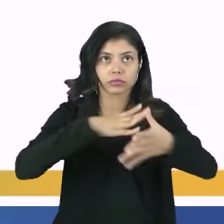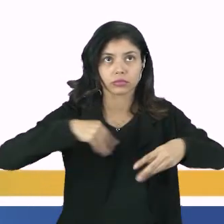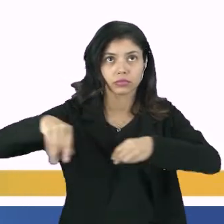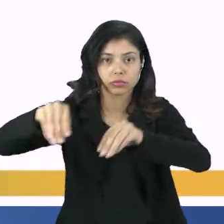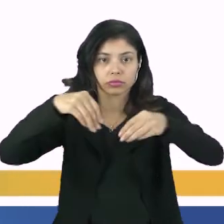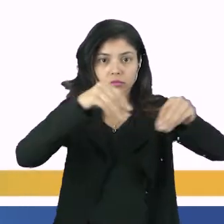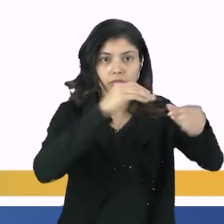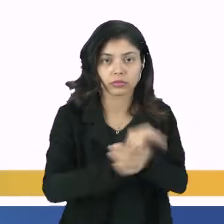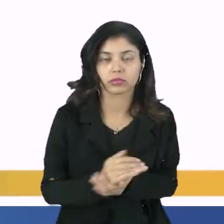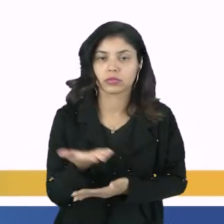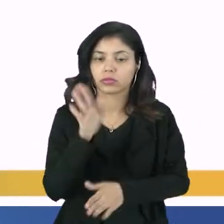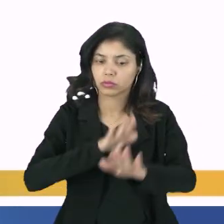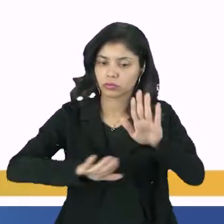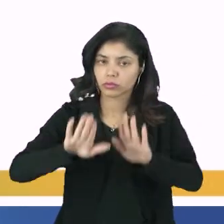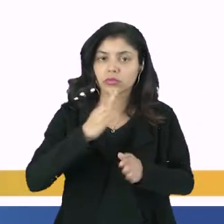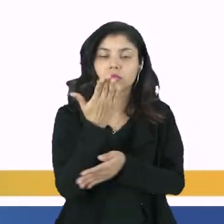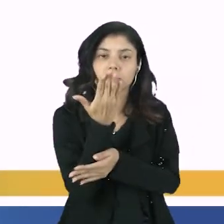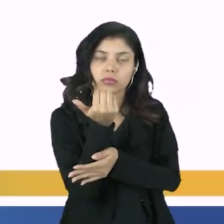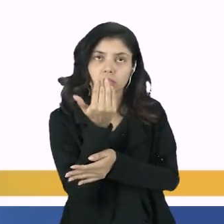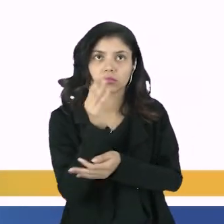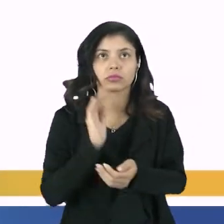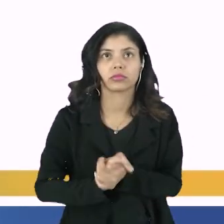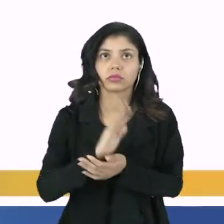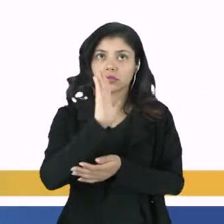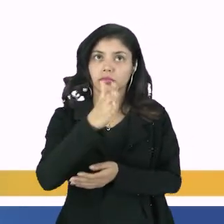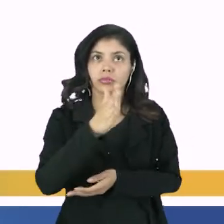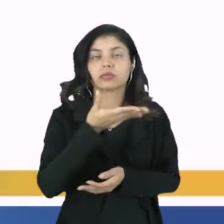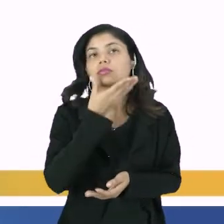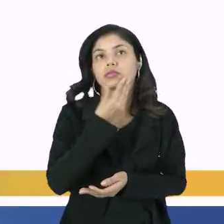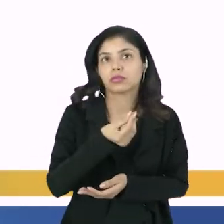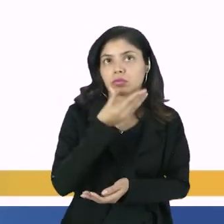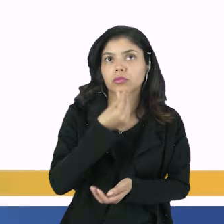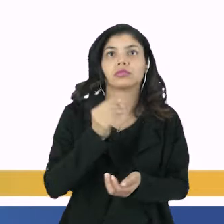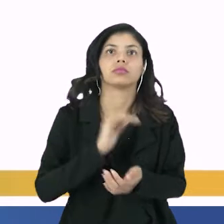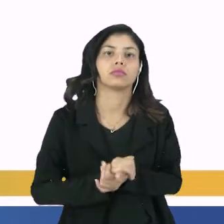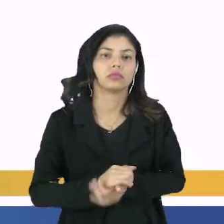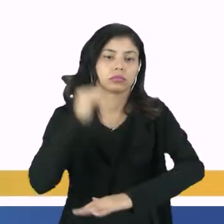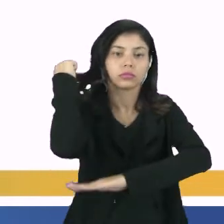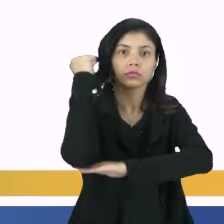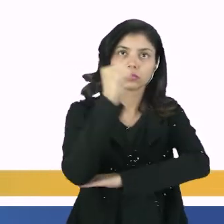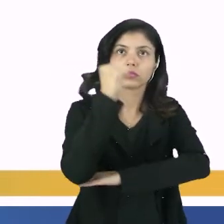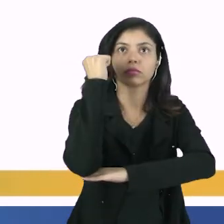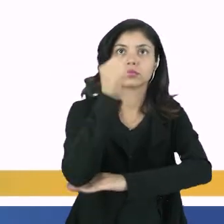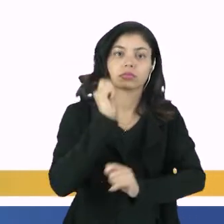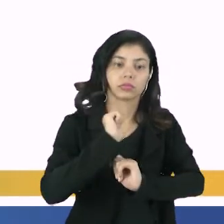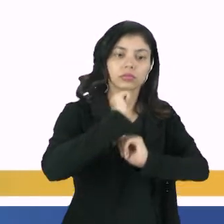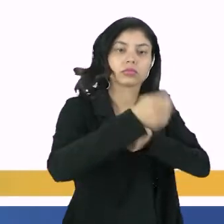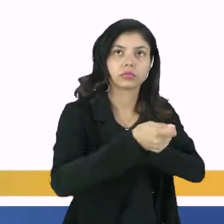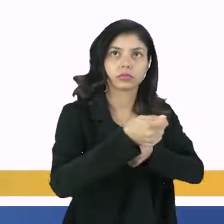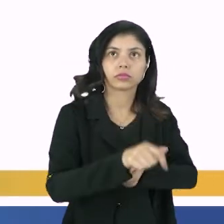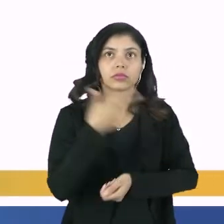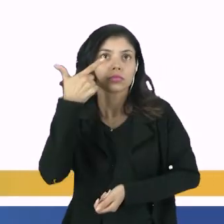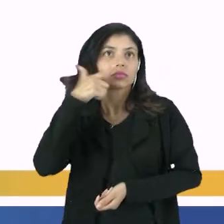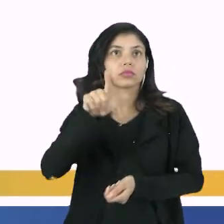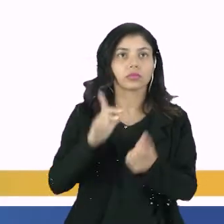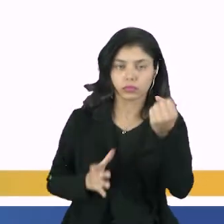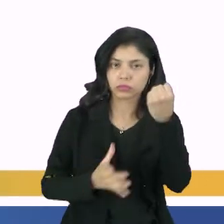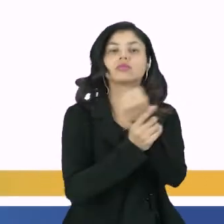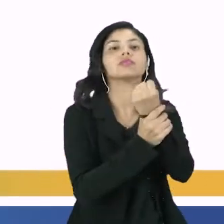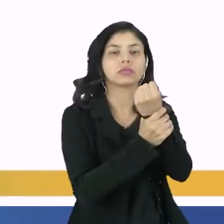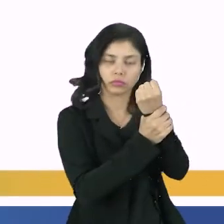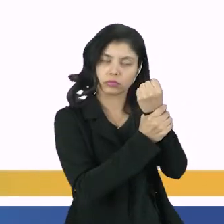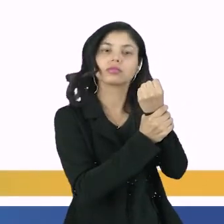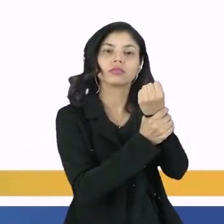e também o preparo dos alimentos. Já os homens eram encarregados de caçar, pescar e garantir a segurança